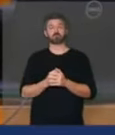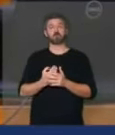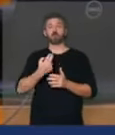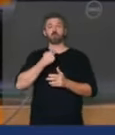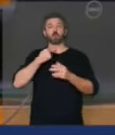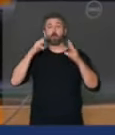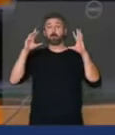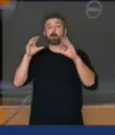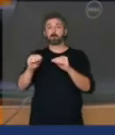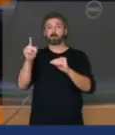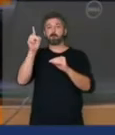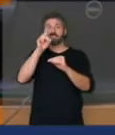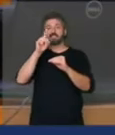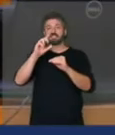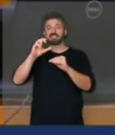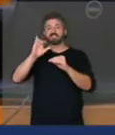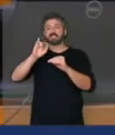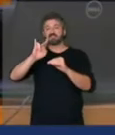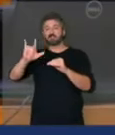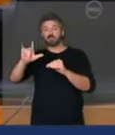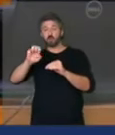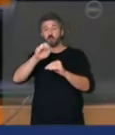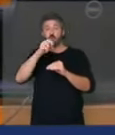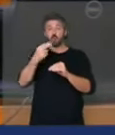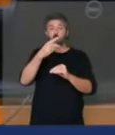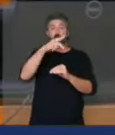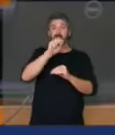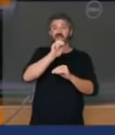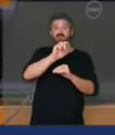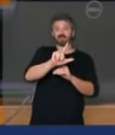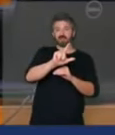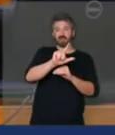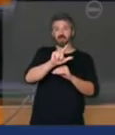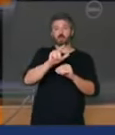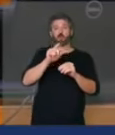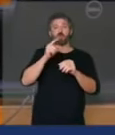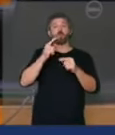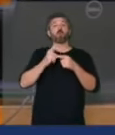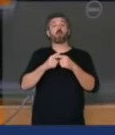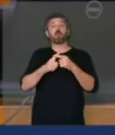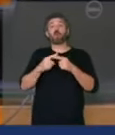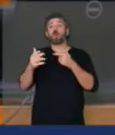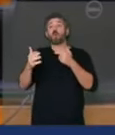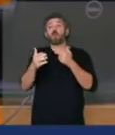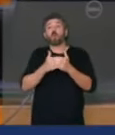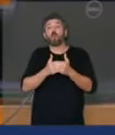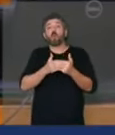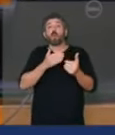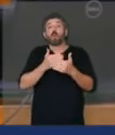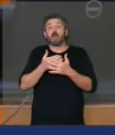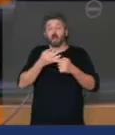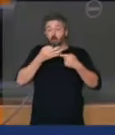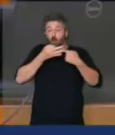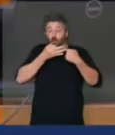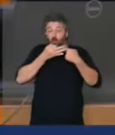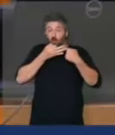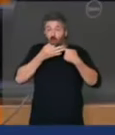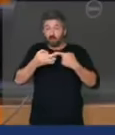invioláveis, civil e penalmente, por quaisquer de suas